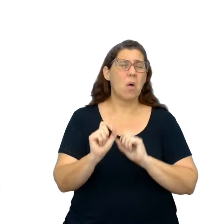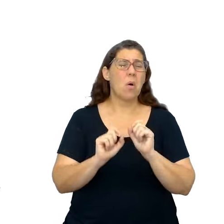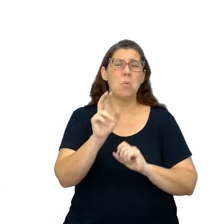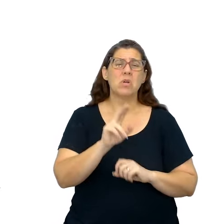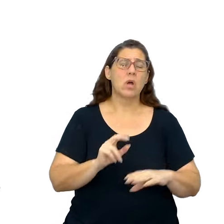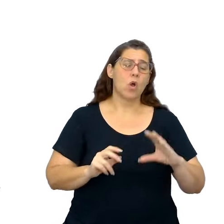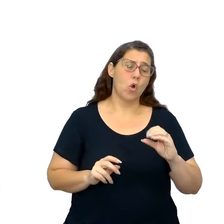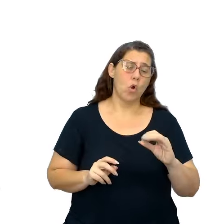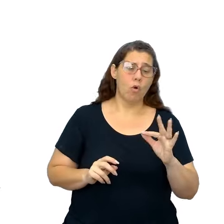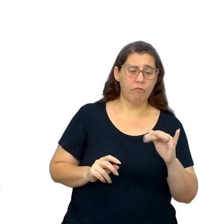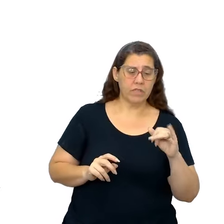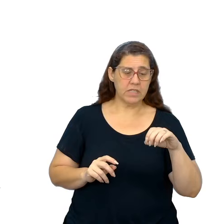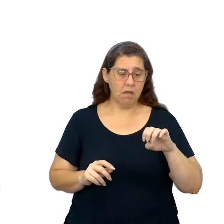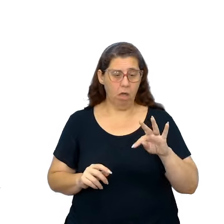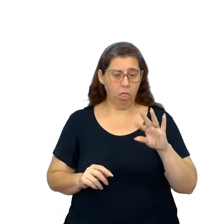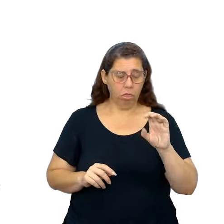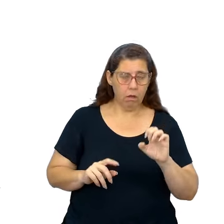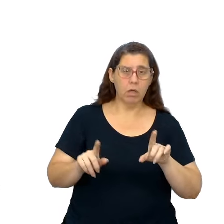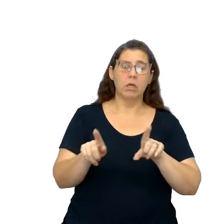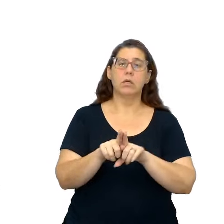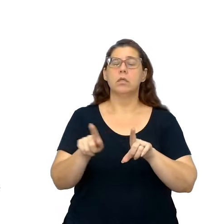que garante paralelismo e